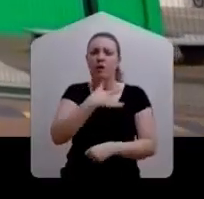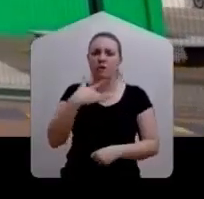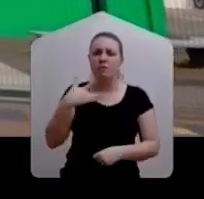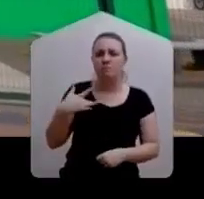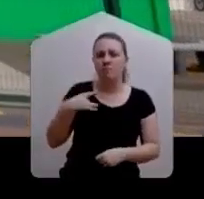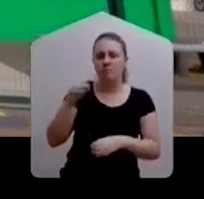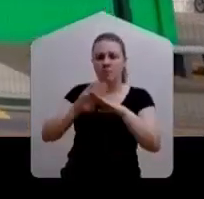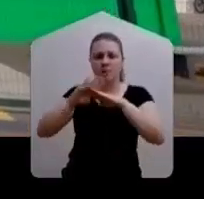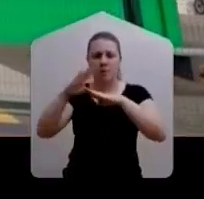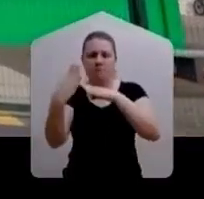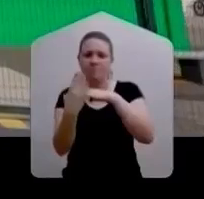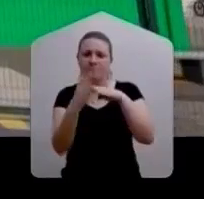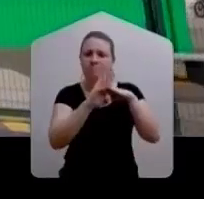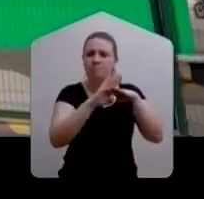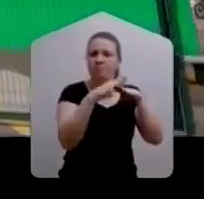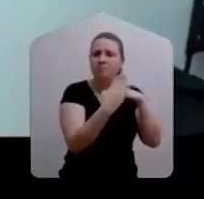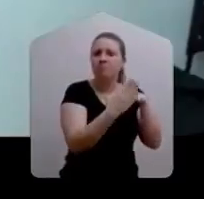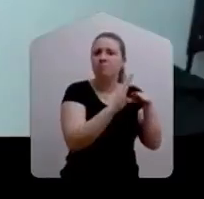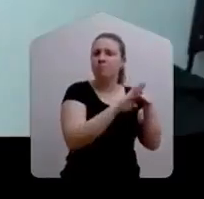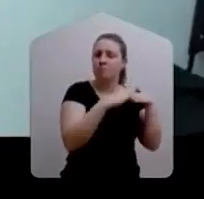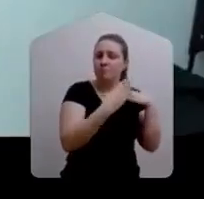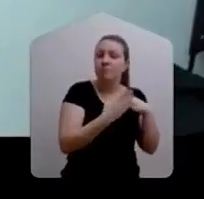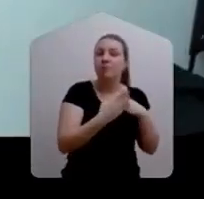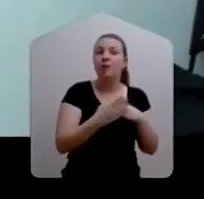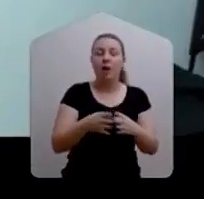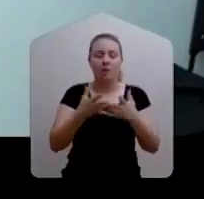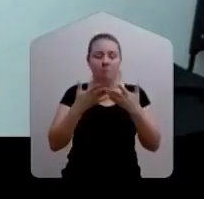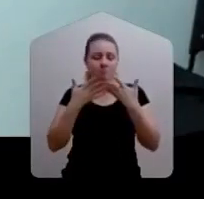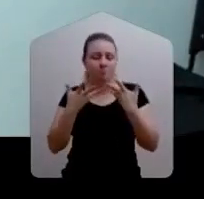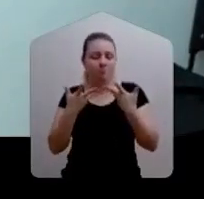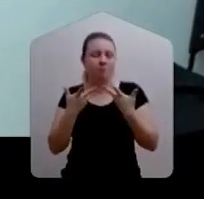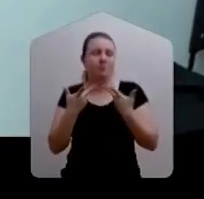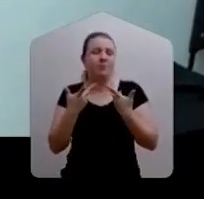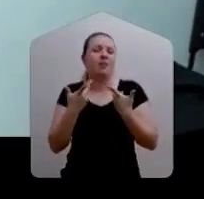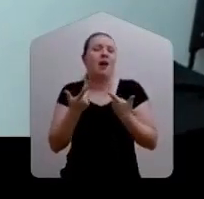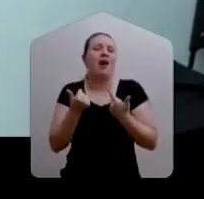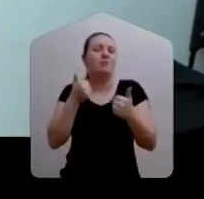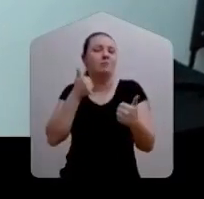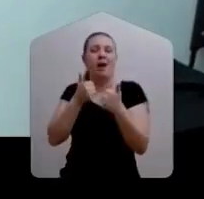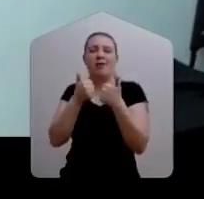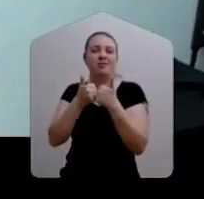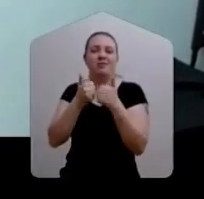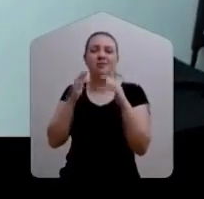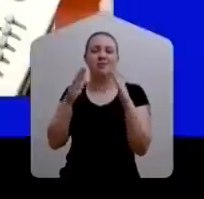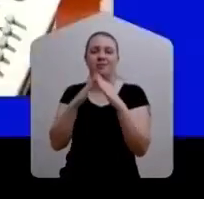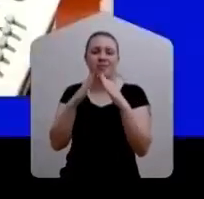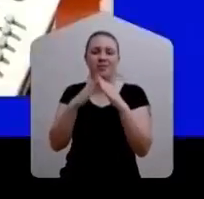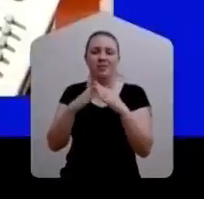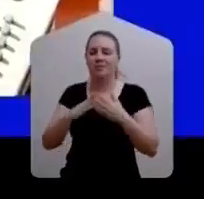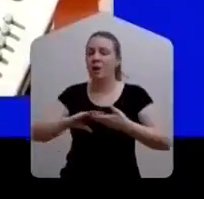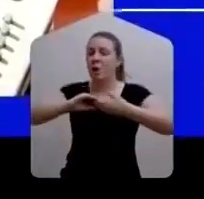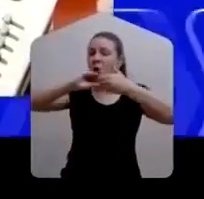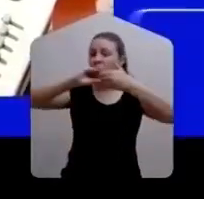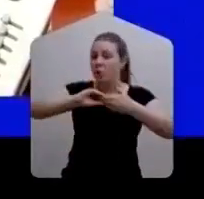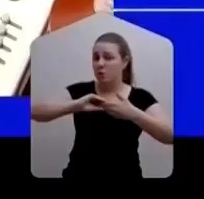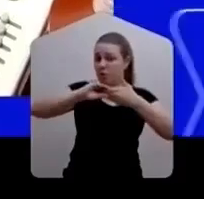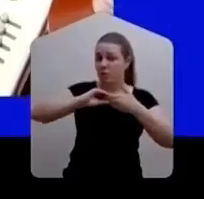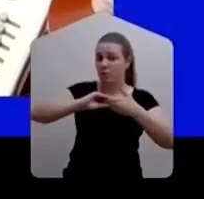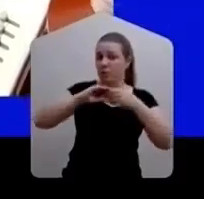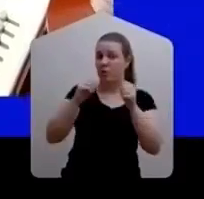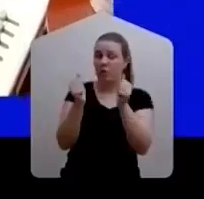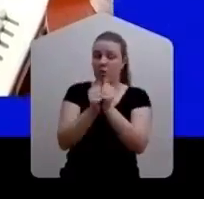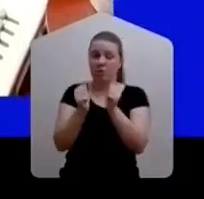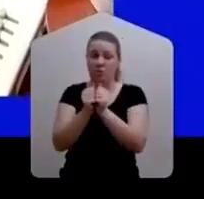do Jardim Europa e Jardim Paraíso, garantindo atendimento de qualidade perto de casa. Em parceria com o